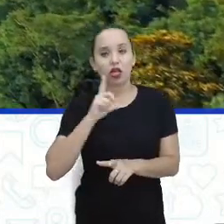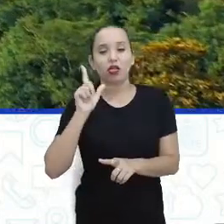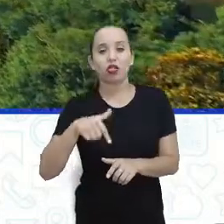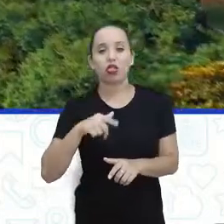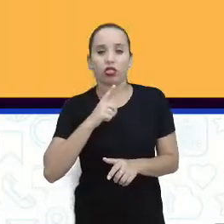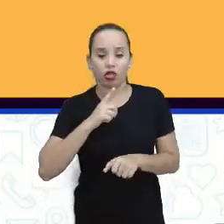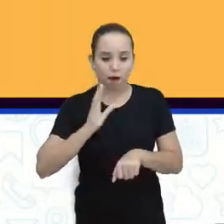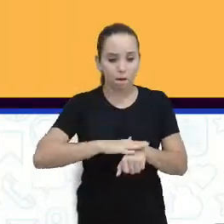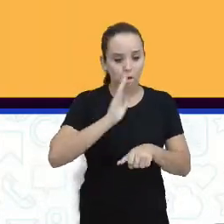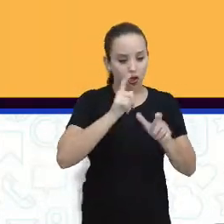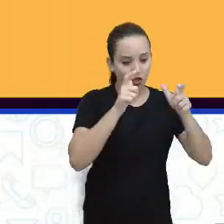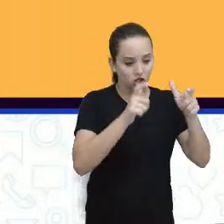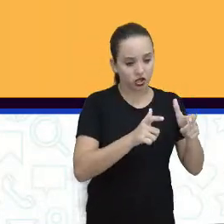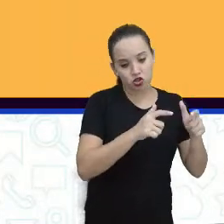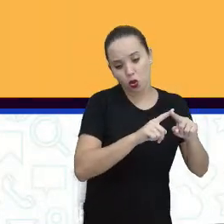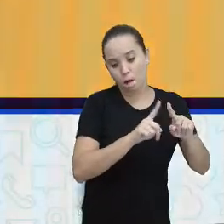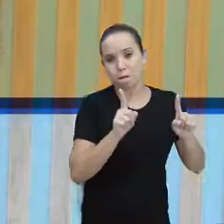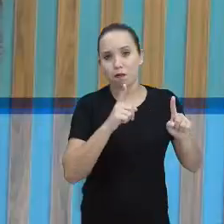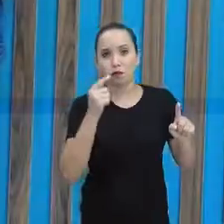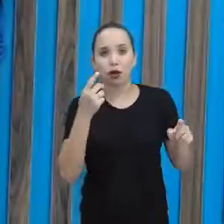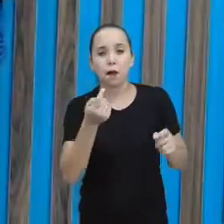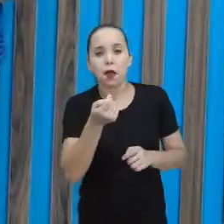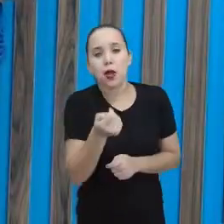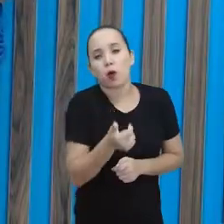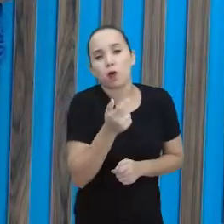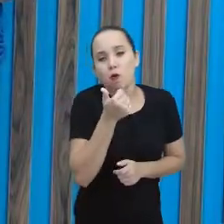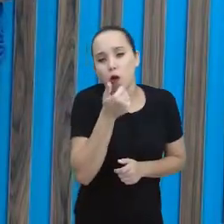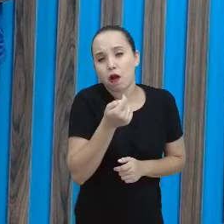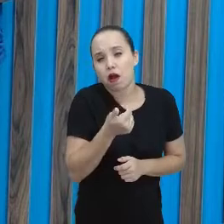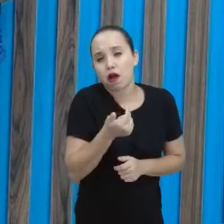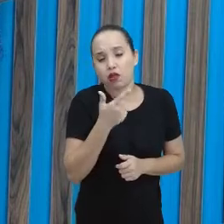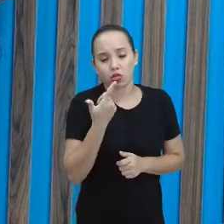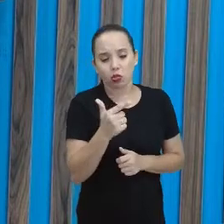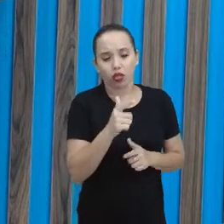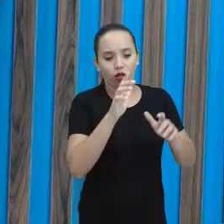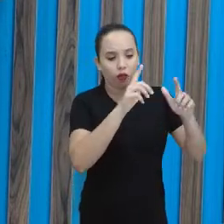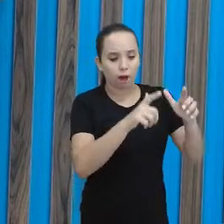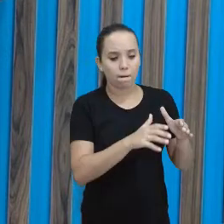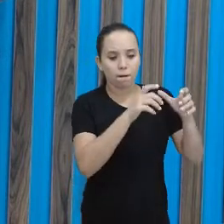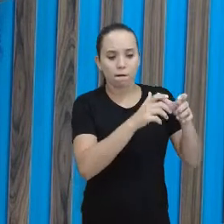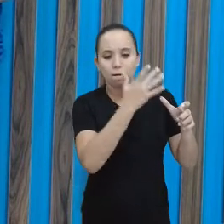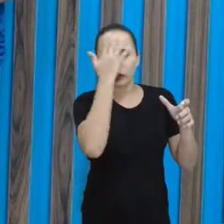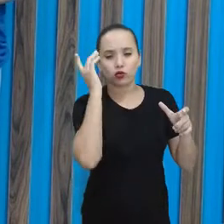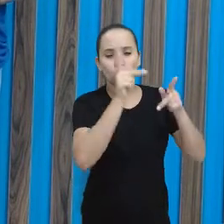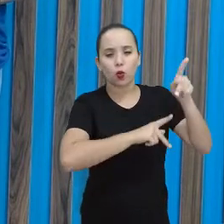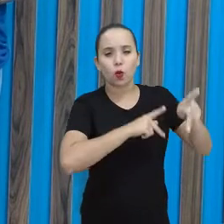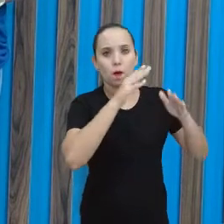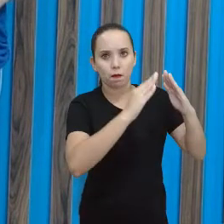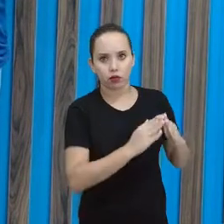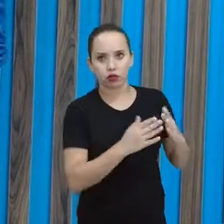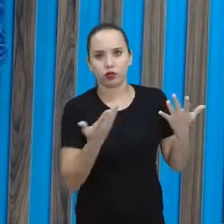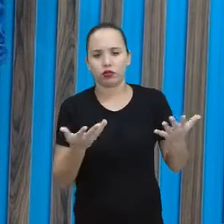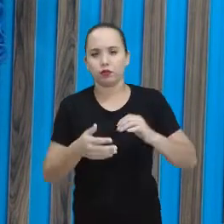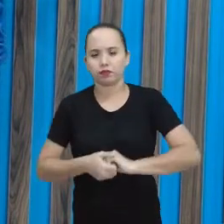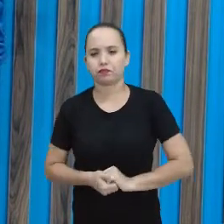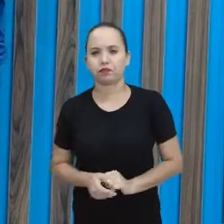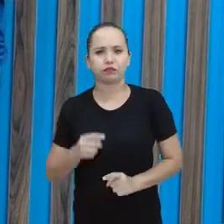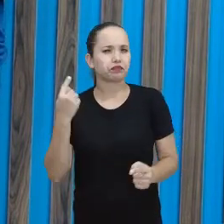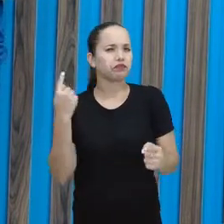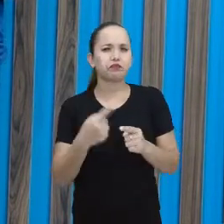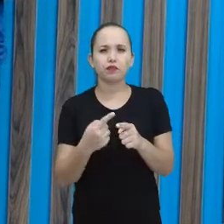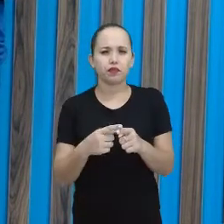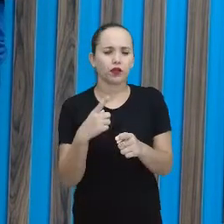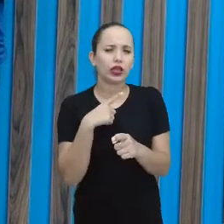sobreviver. Então, fica ligado nisso aí. Então, quais são as causas para a crise hídrica no mundo